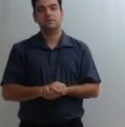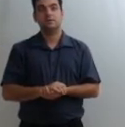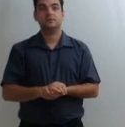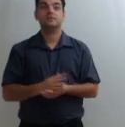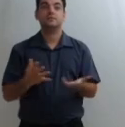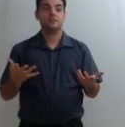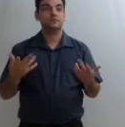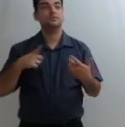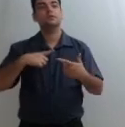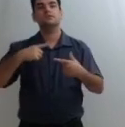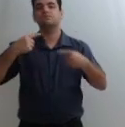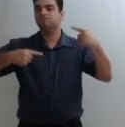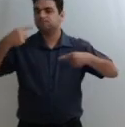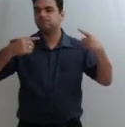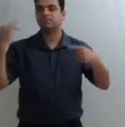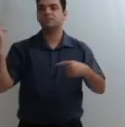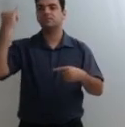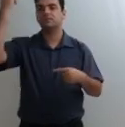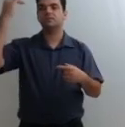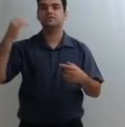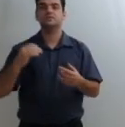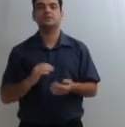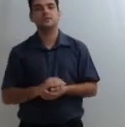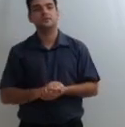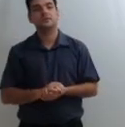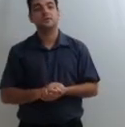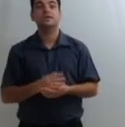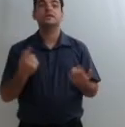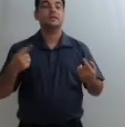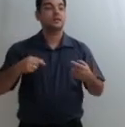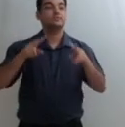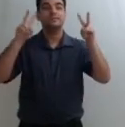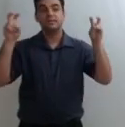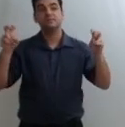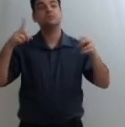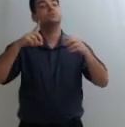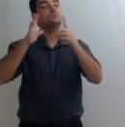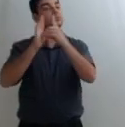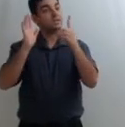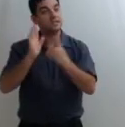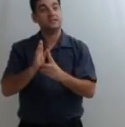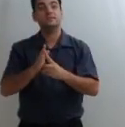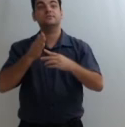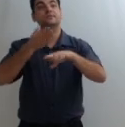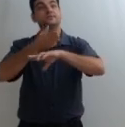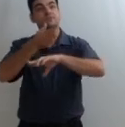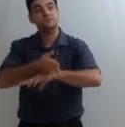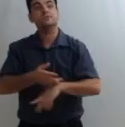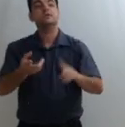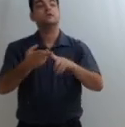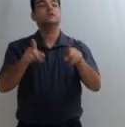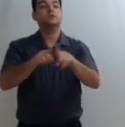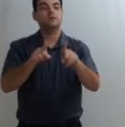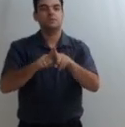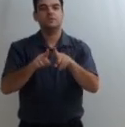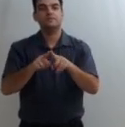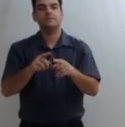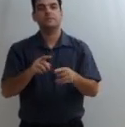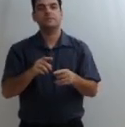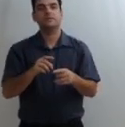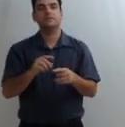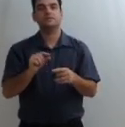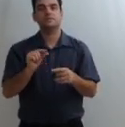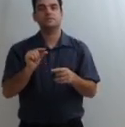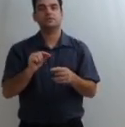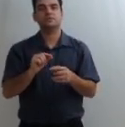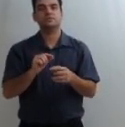relevante sobre o tema, que é a questão dos decretos de indulto e comutação de pena, né? Que, como Vossa Excelência